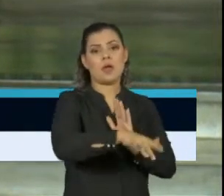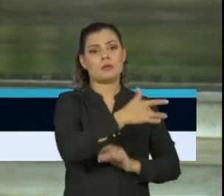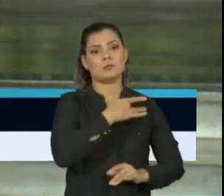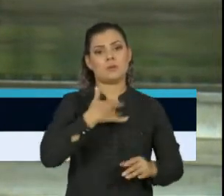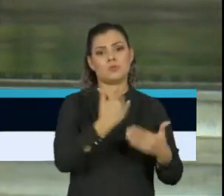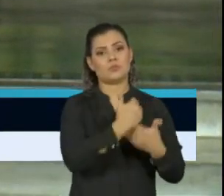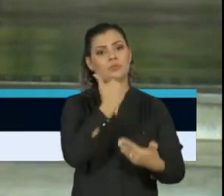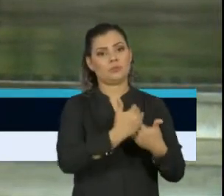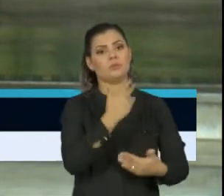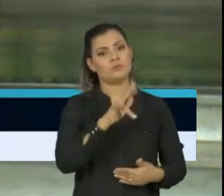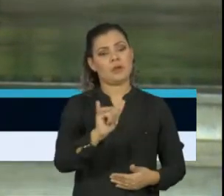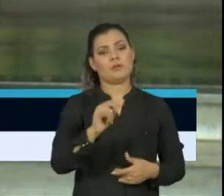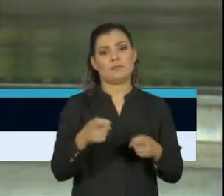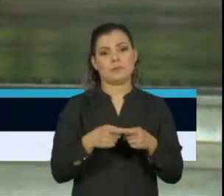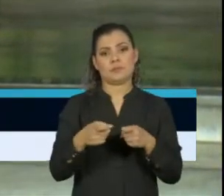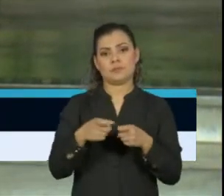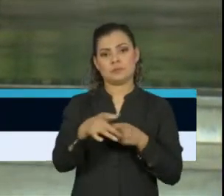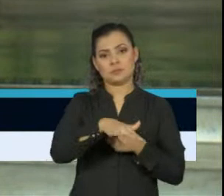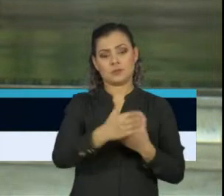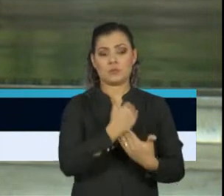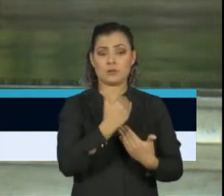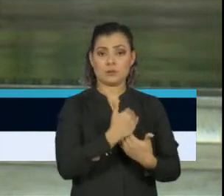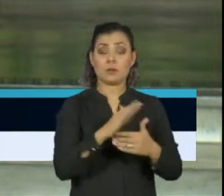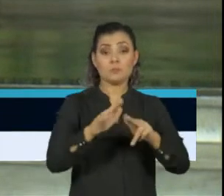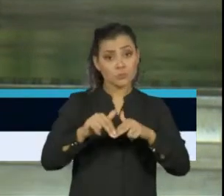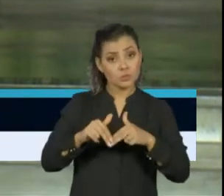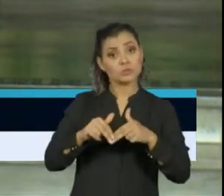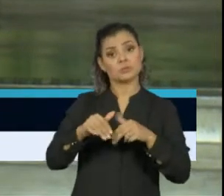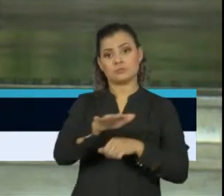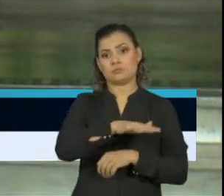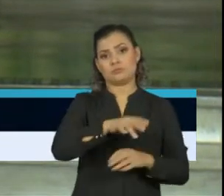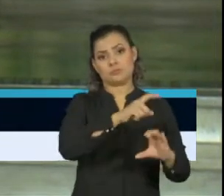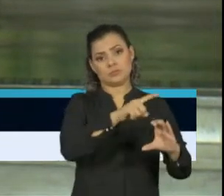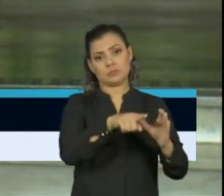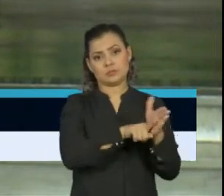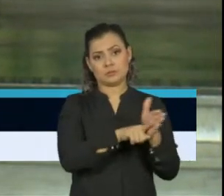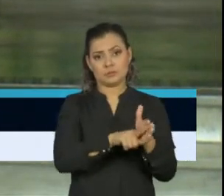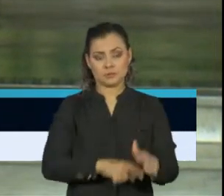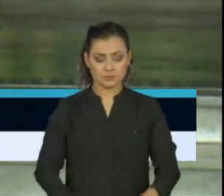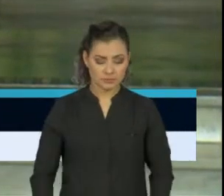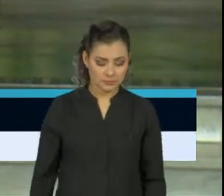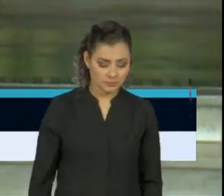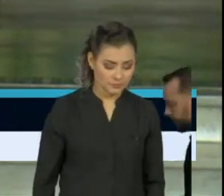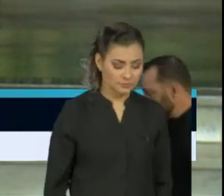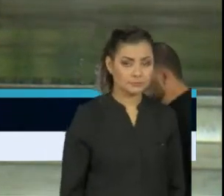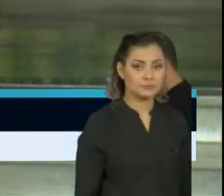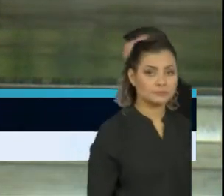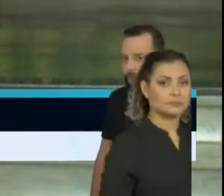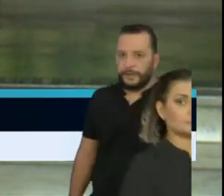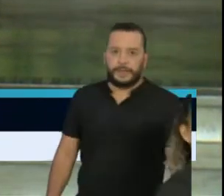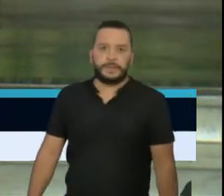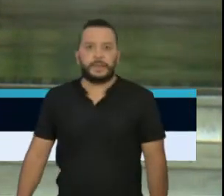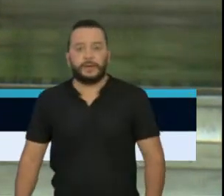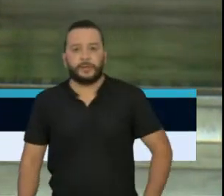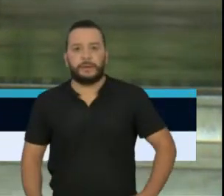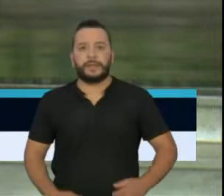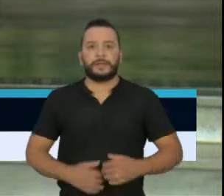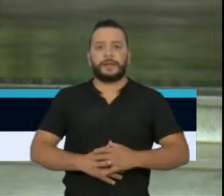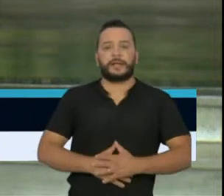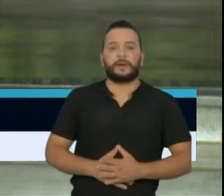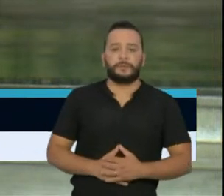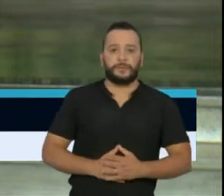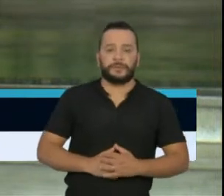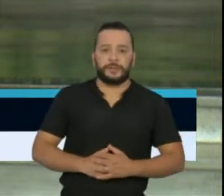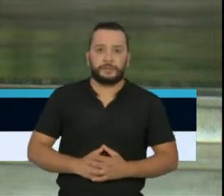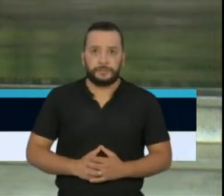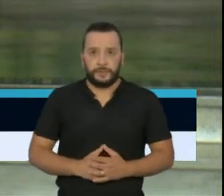e a área da medicina e, portanto, da ciência. Vamos agora a uma pergunta online. É